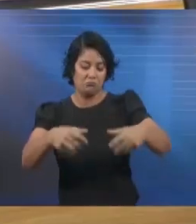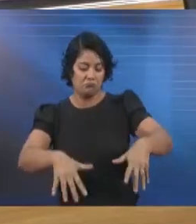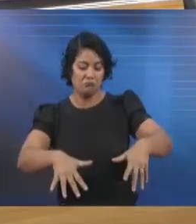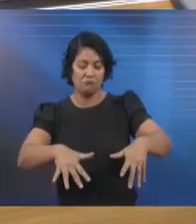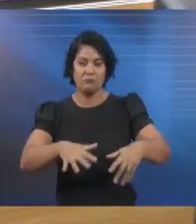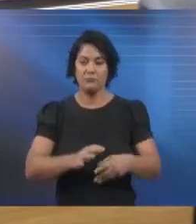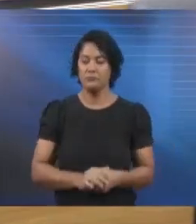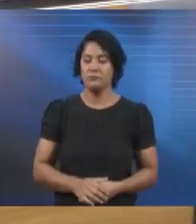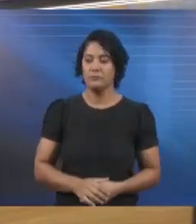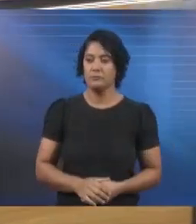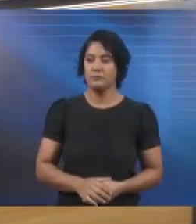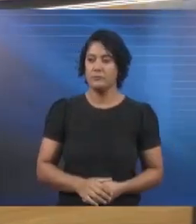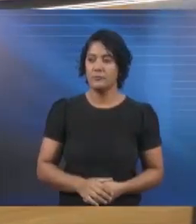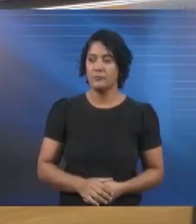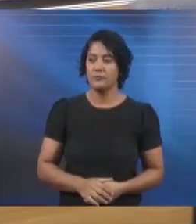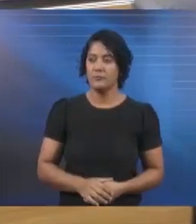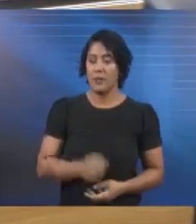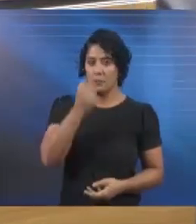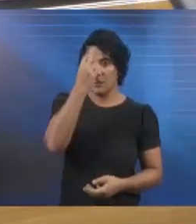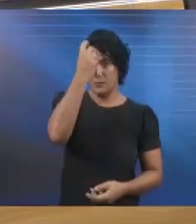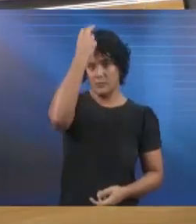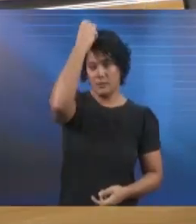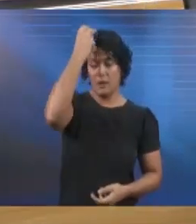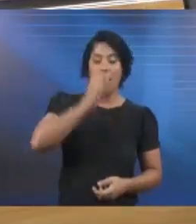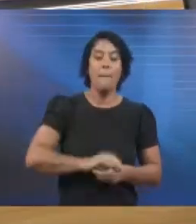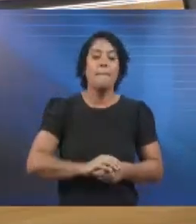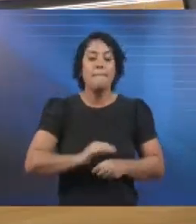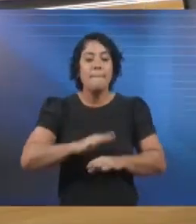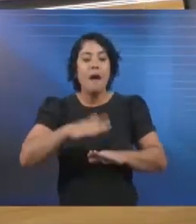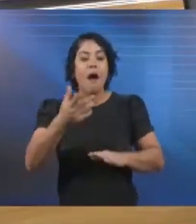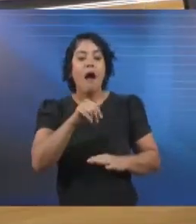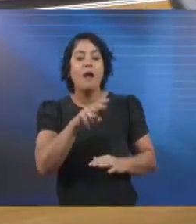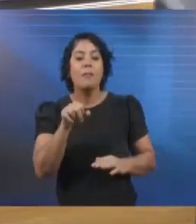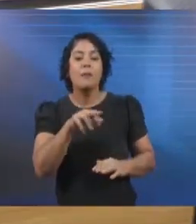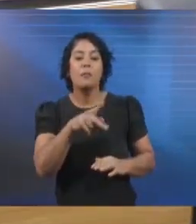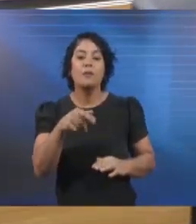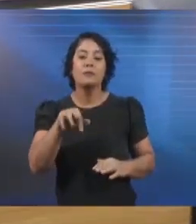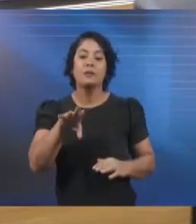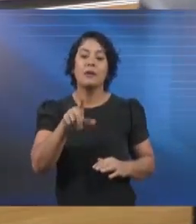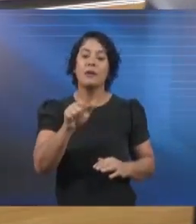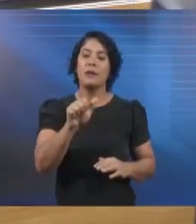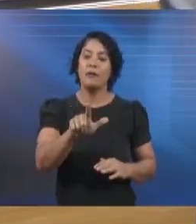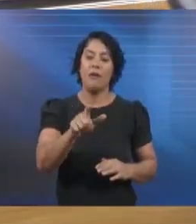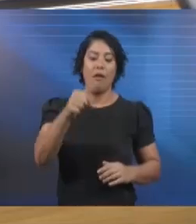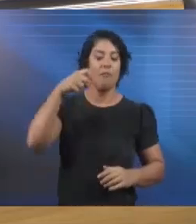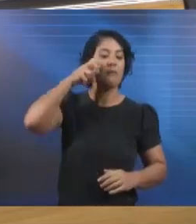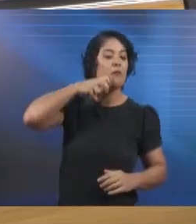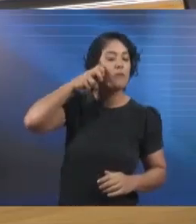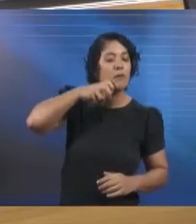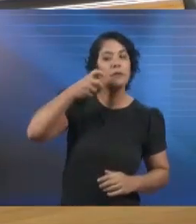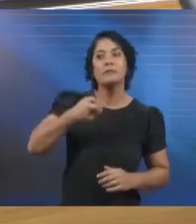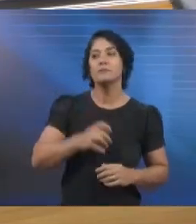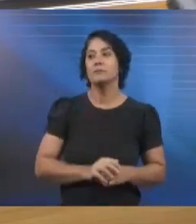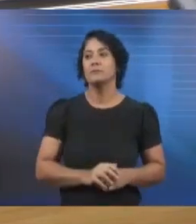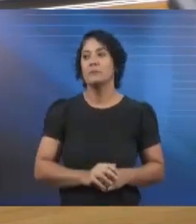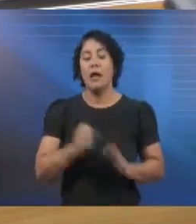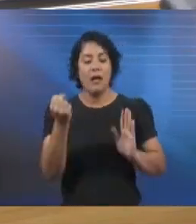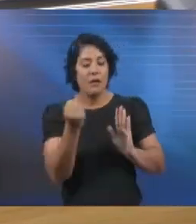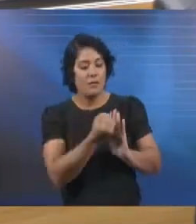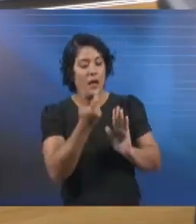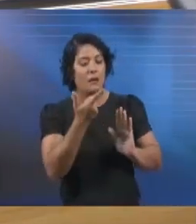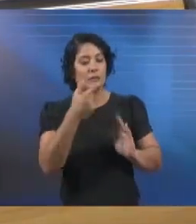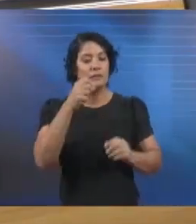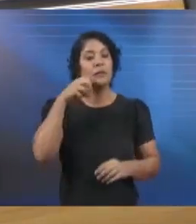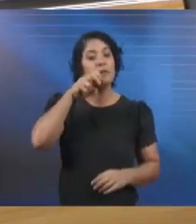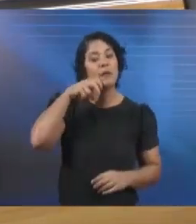prejudicada o o Morro do Careca o maior cartão postal que a gente tem aqui no no nosso em Natal é o símbolo da cidade natal